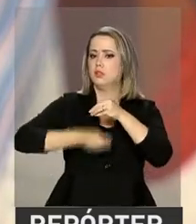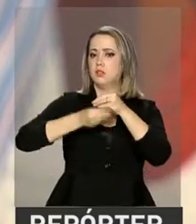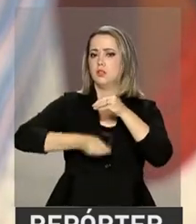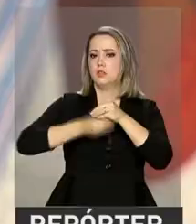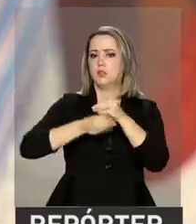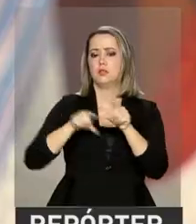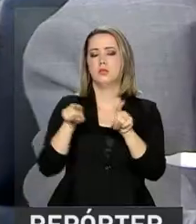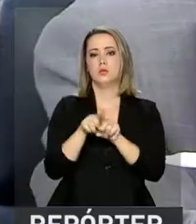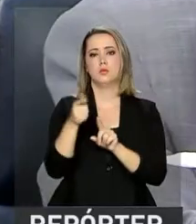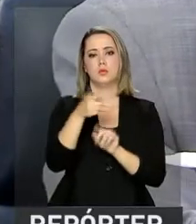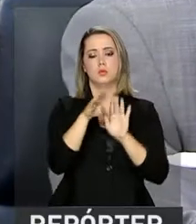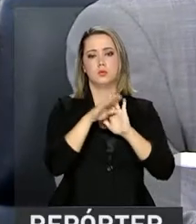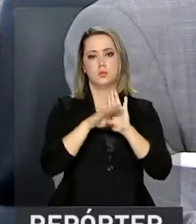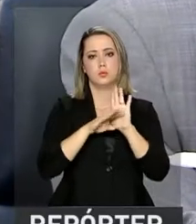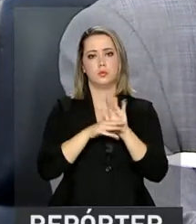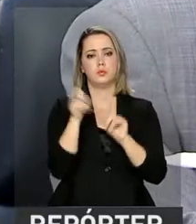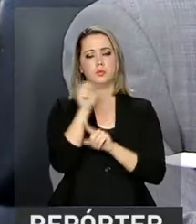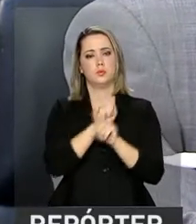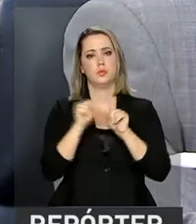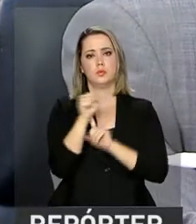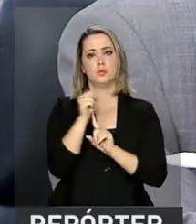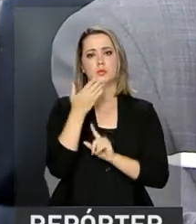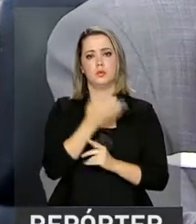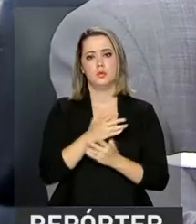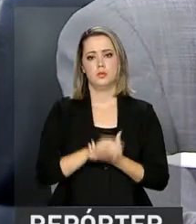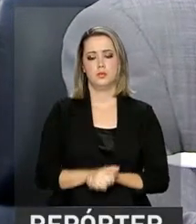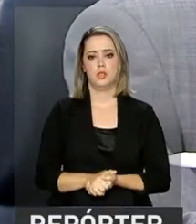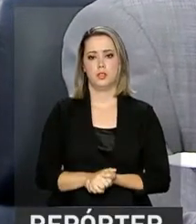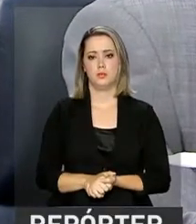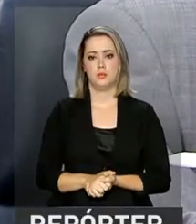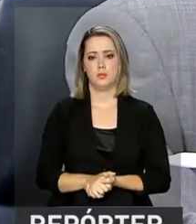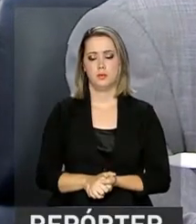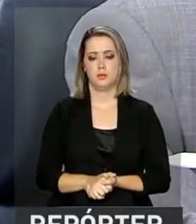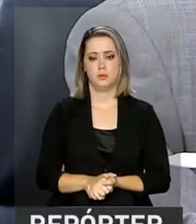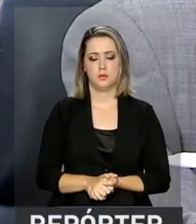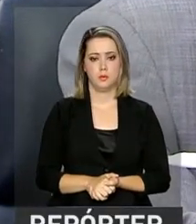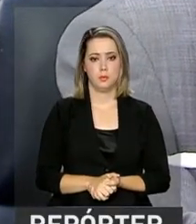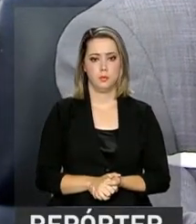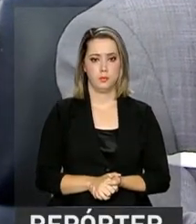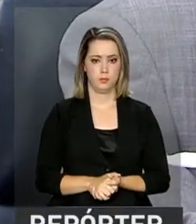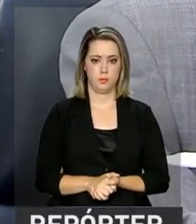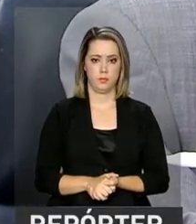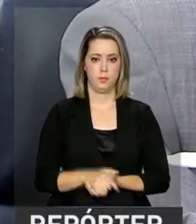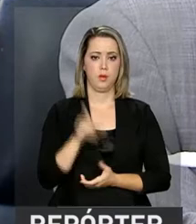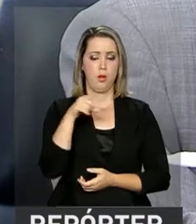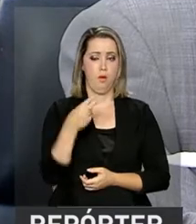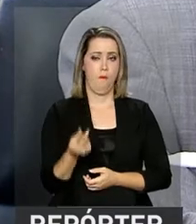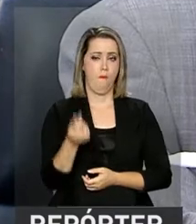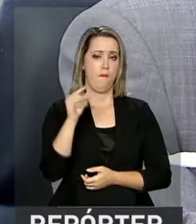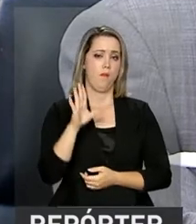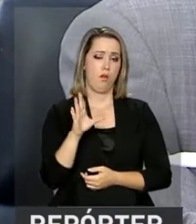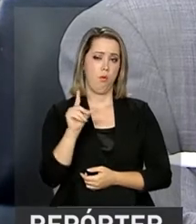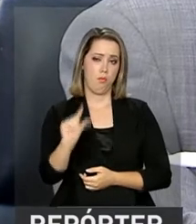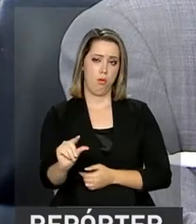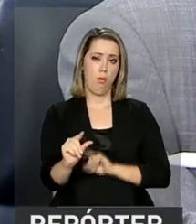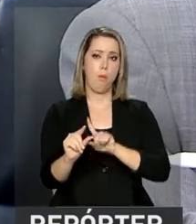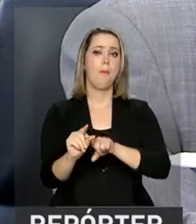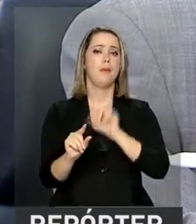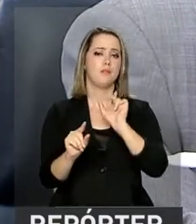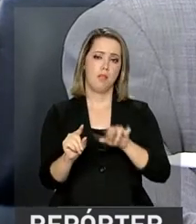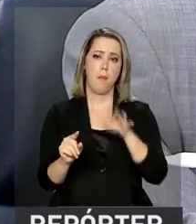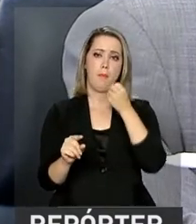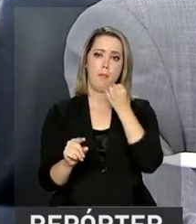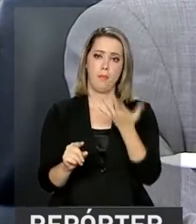sociais é uma condição desta mais razoável primeiro segundo alcança 14